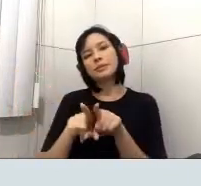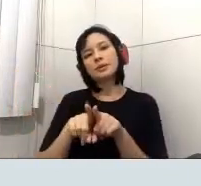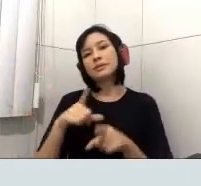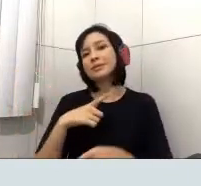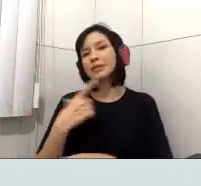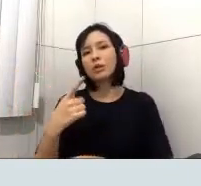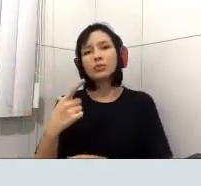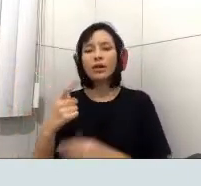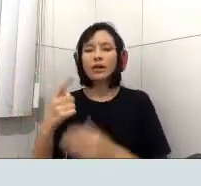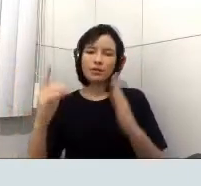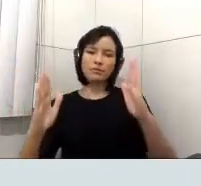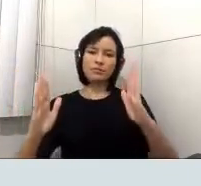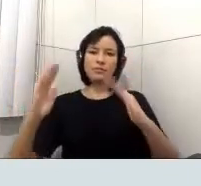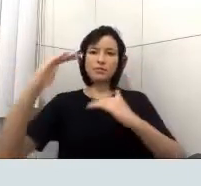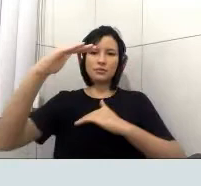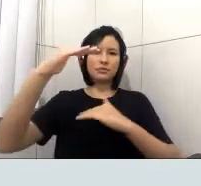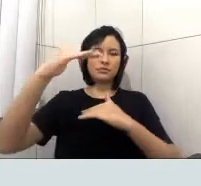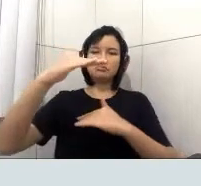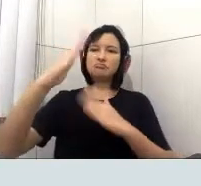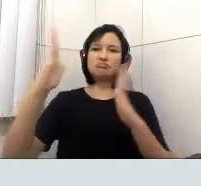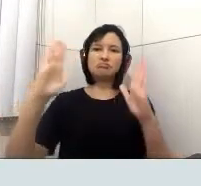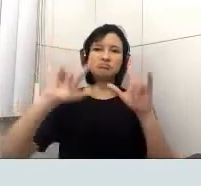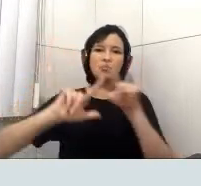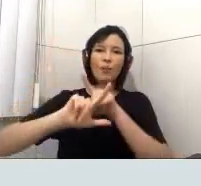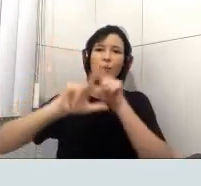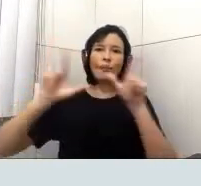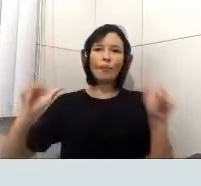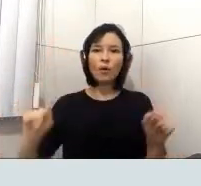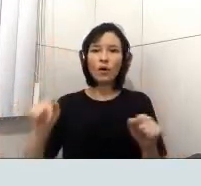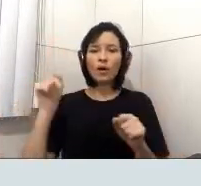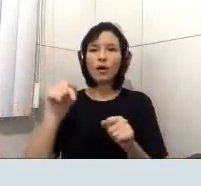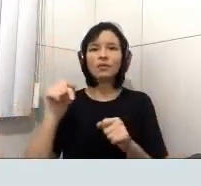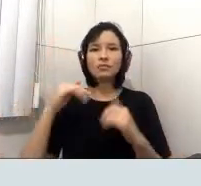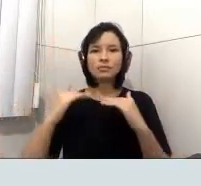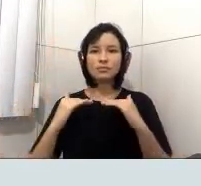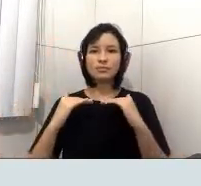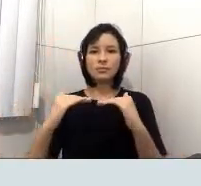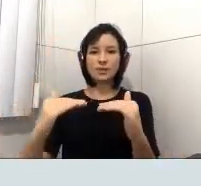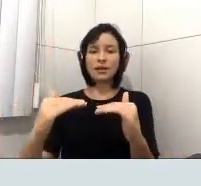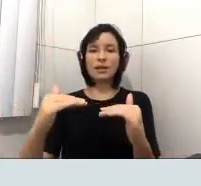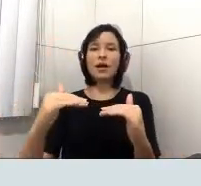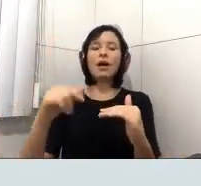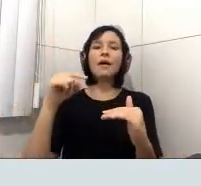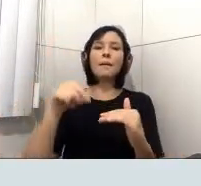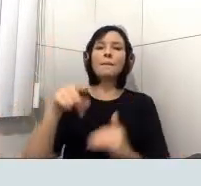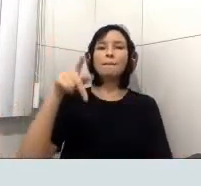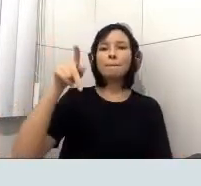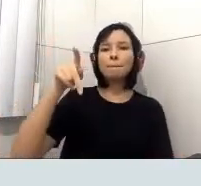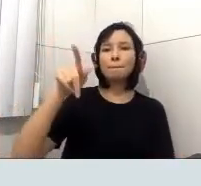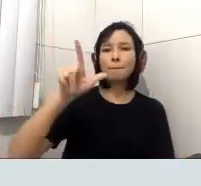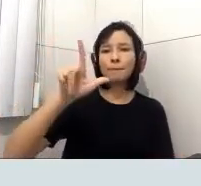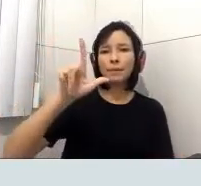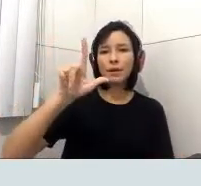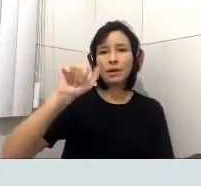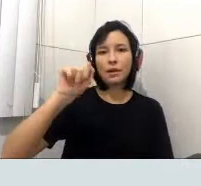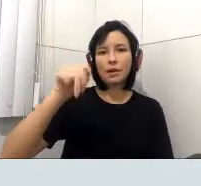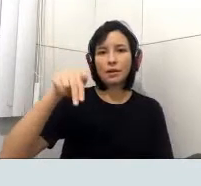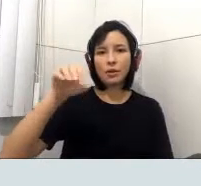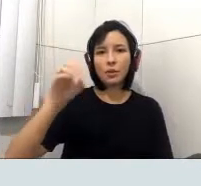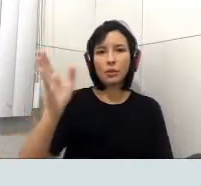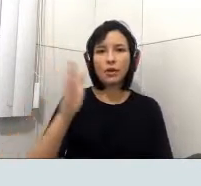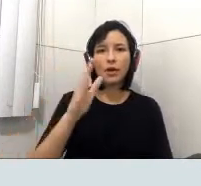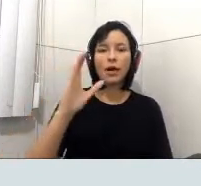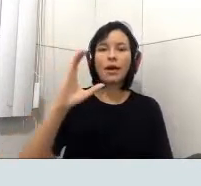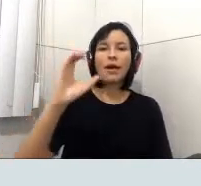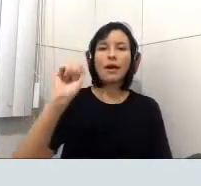é porque ele nem está num plano cartesiano, digamos assim, e ele